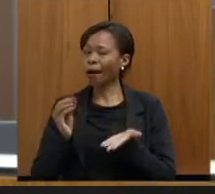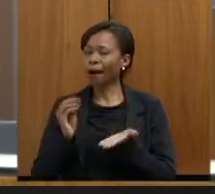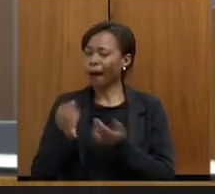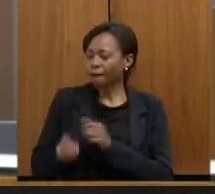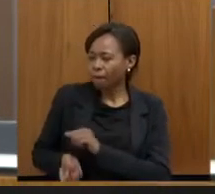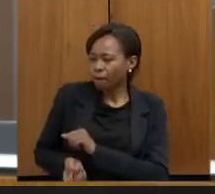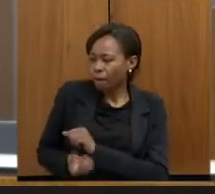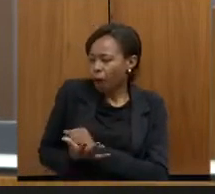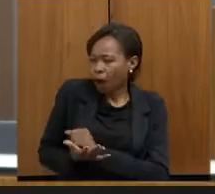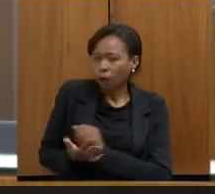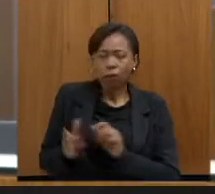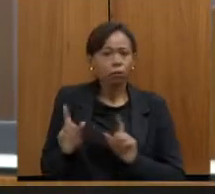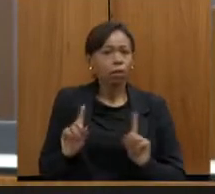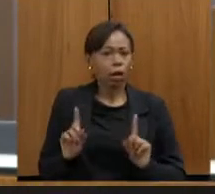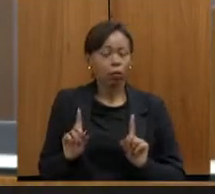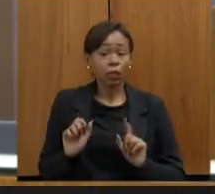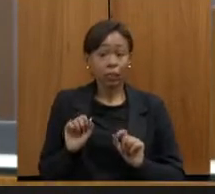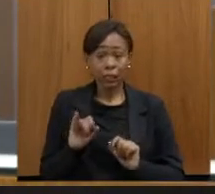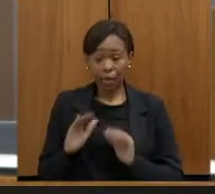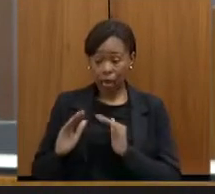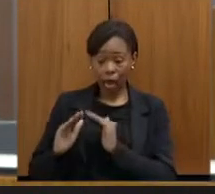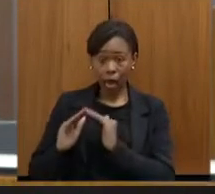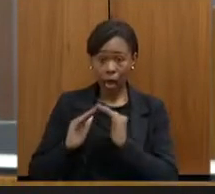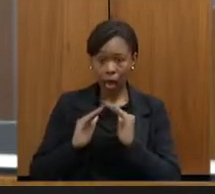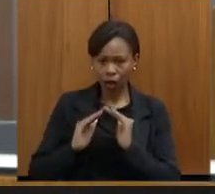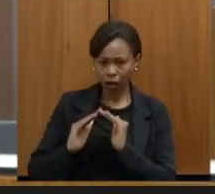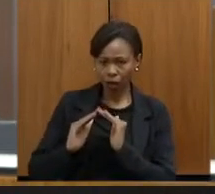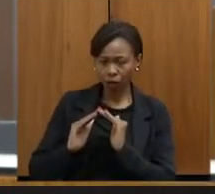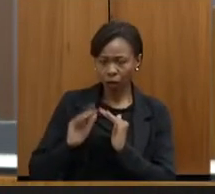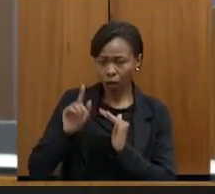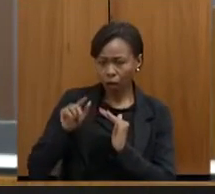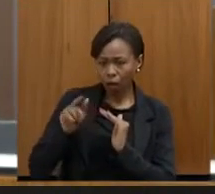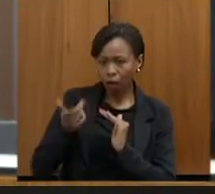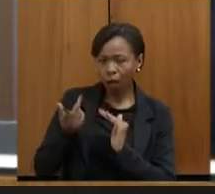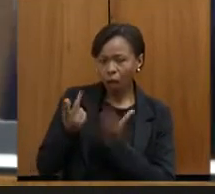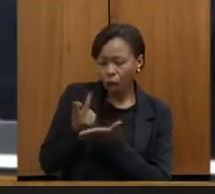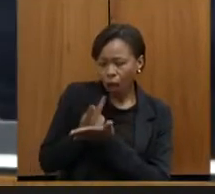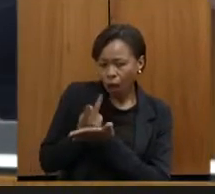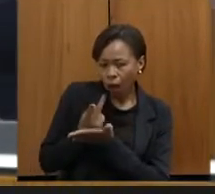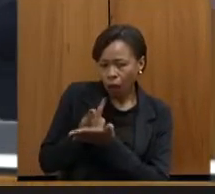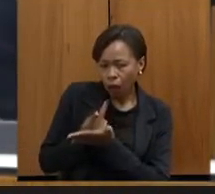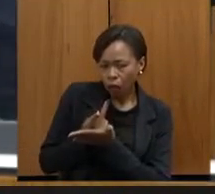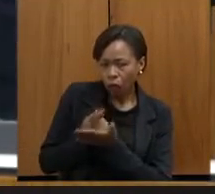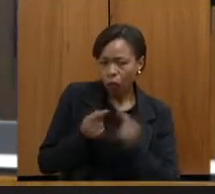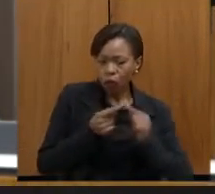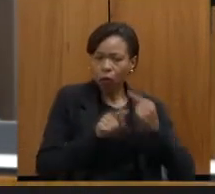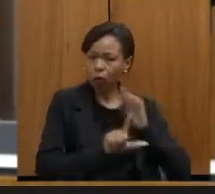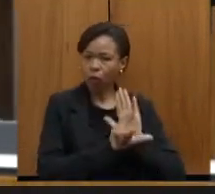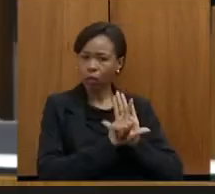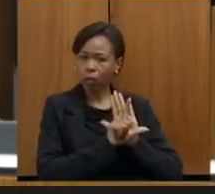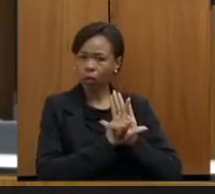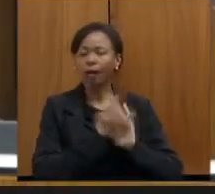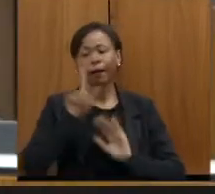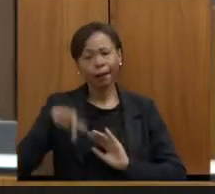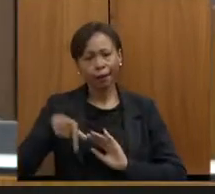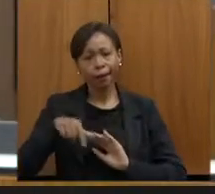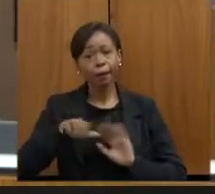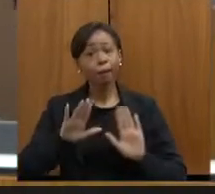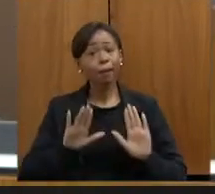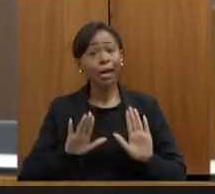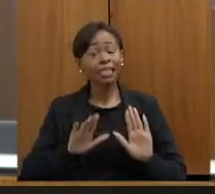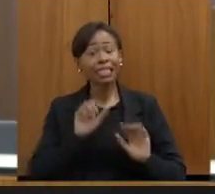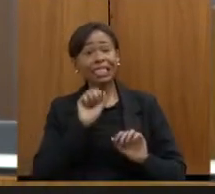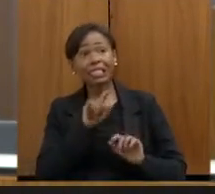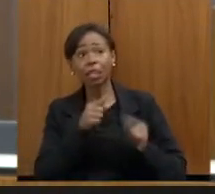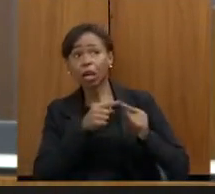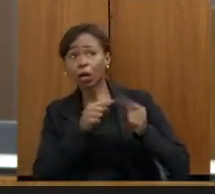Todo imóvel clandestino é irregular, mas nem todo imóvel regular é clandestino. Por vezes, o